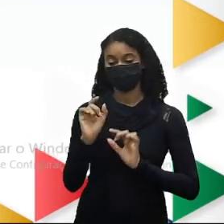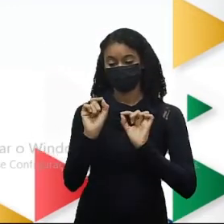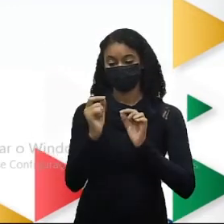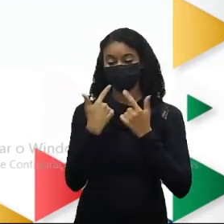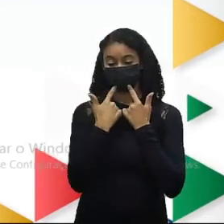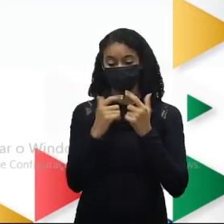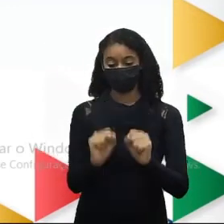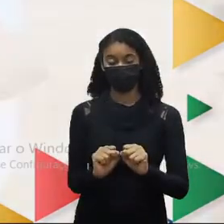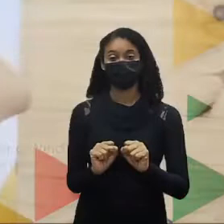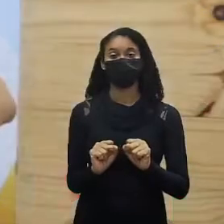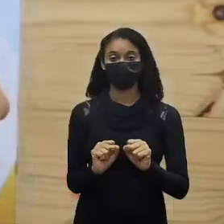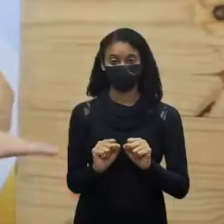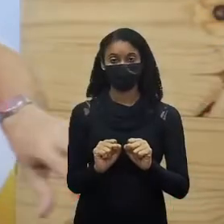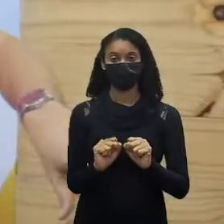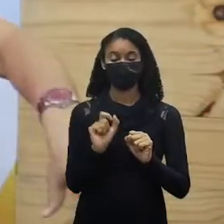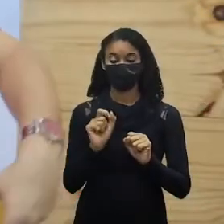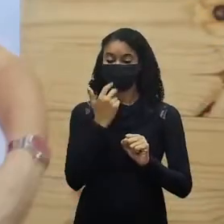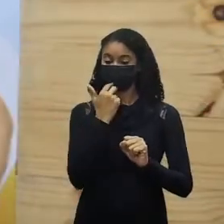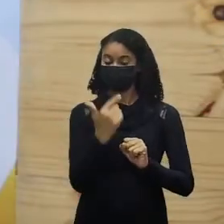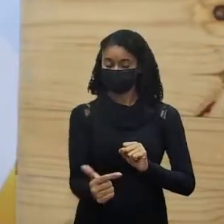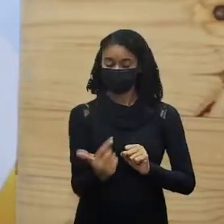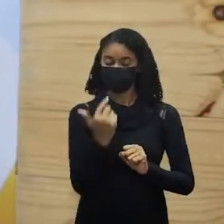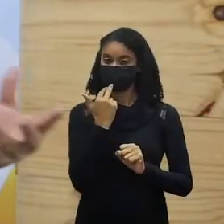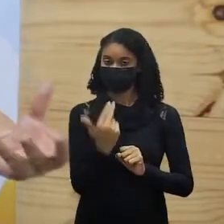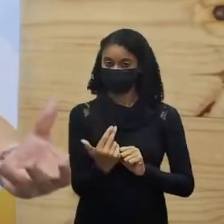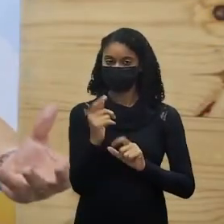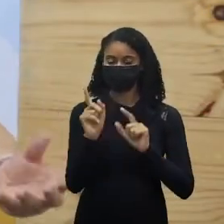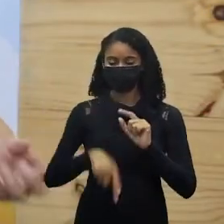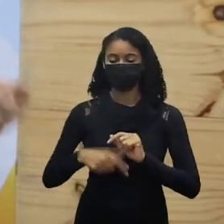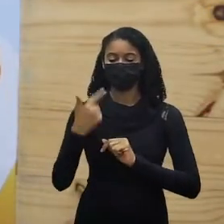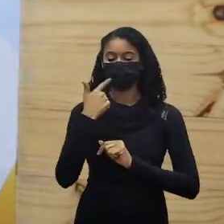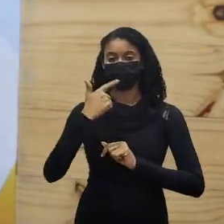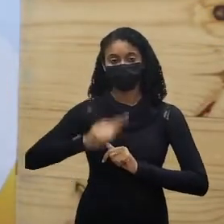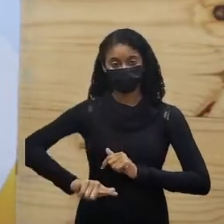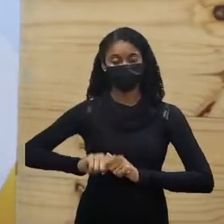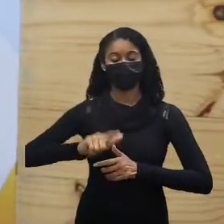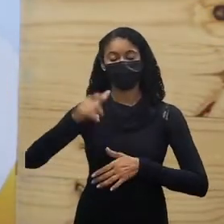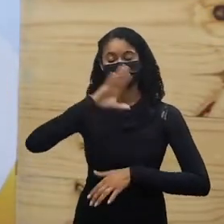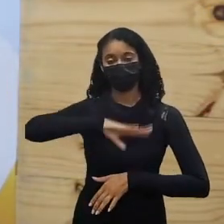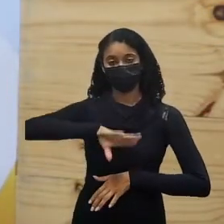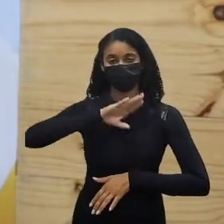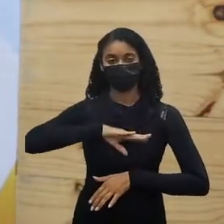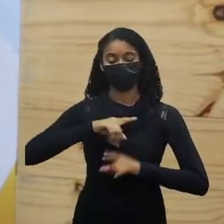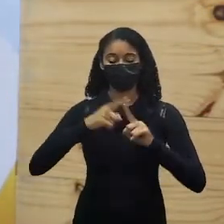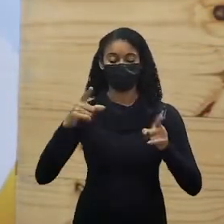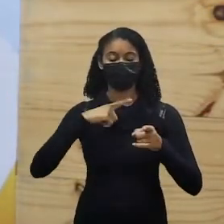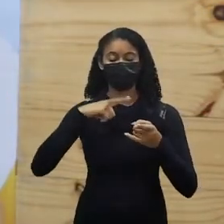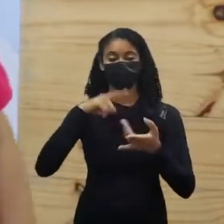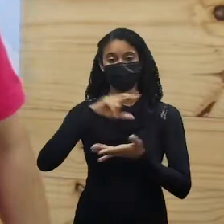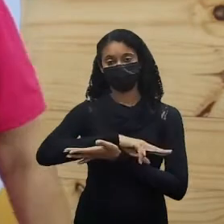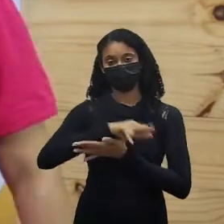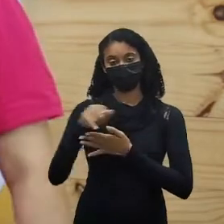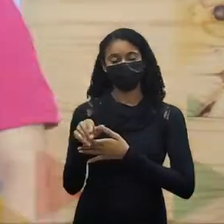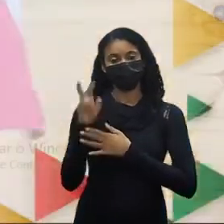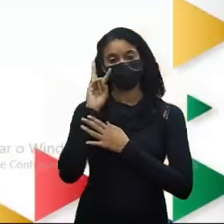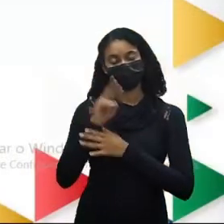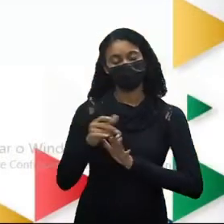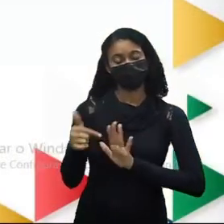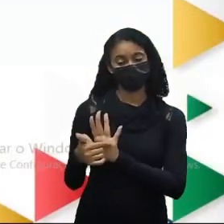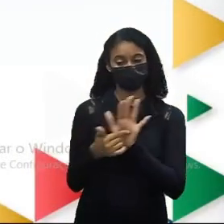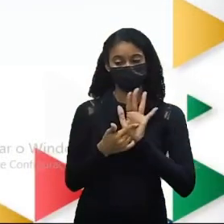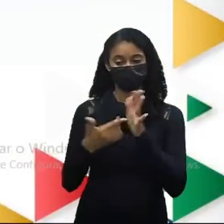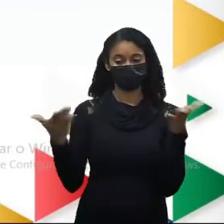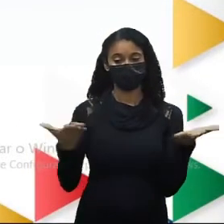língua portuguesa, mas nós temos as variações. E é isso aí, acompanhem comigo na tela, trago